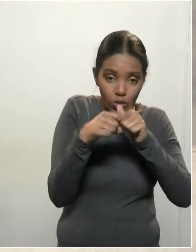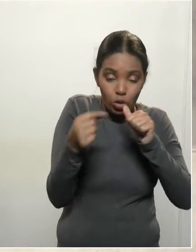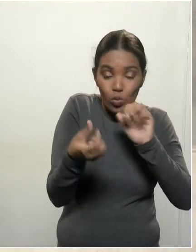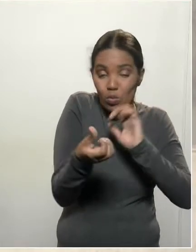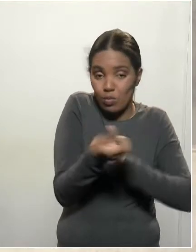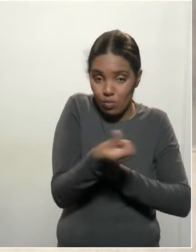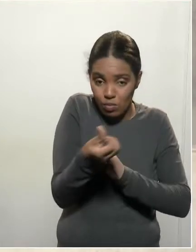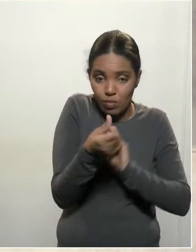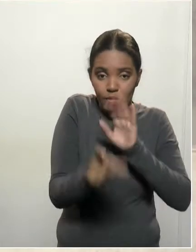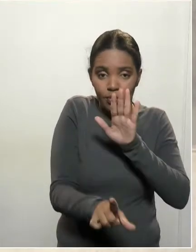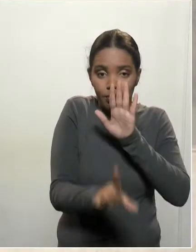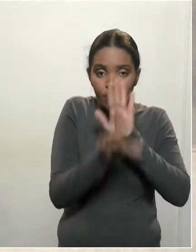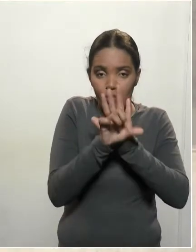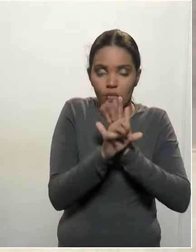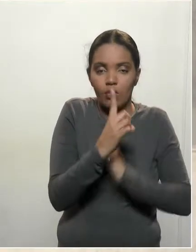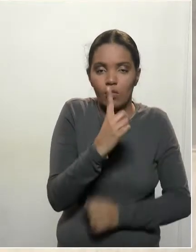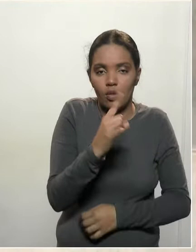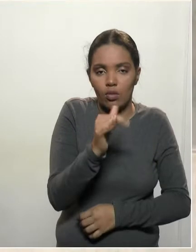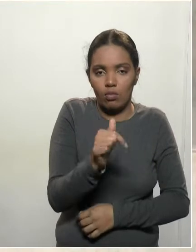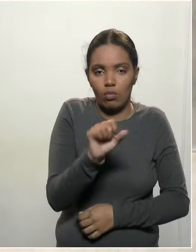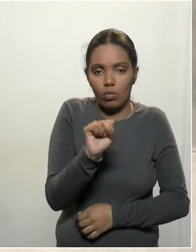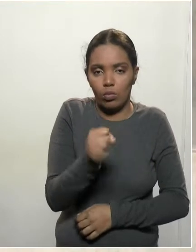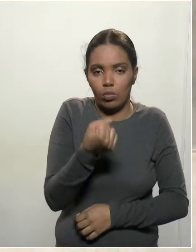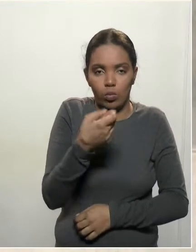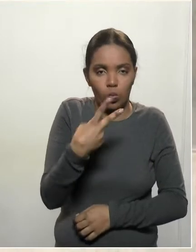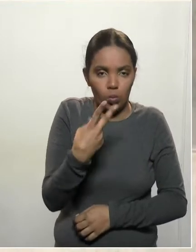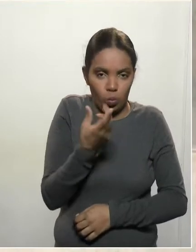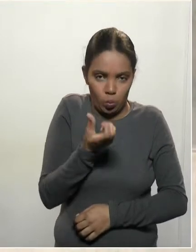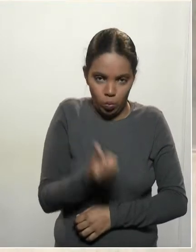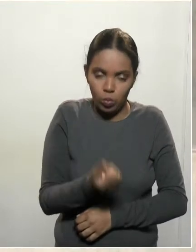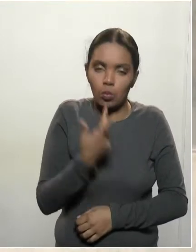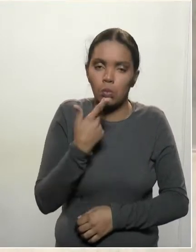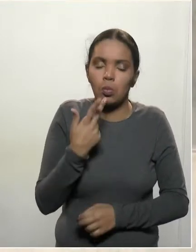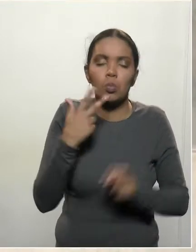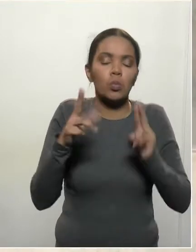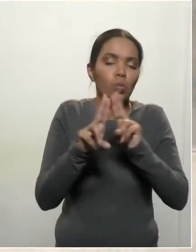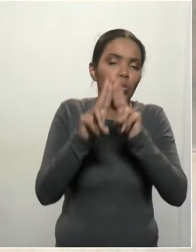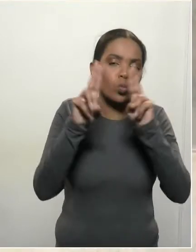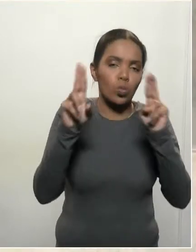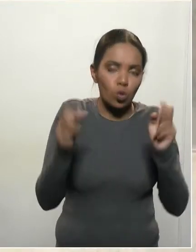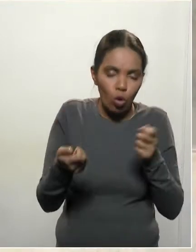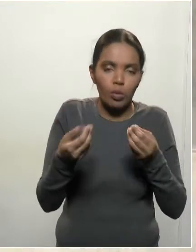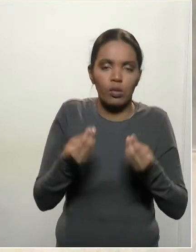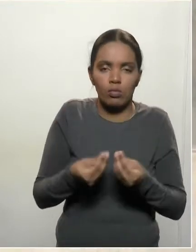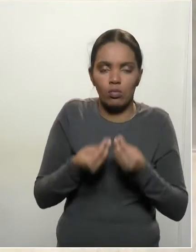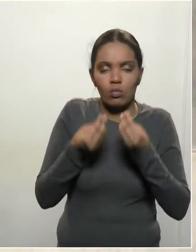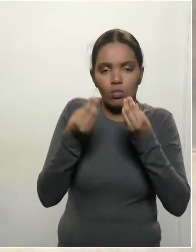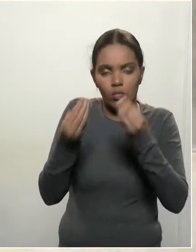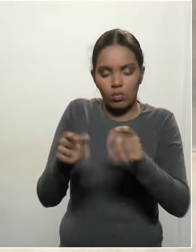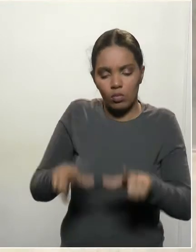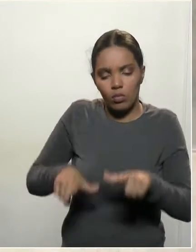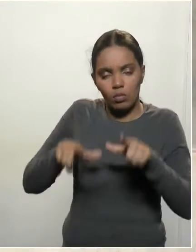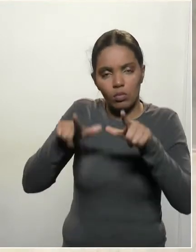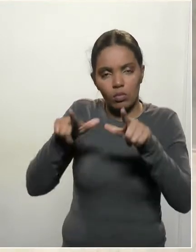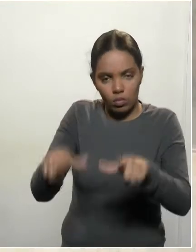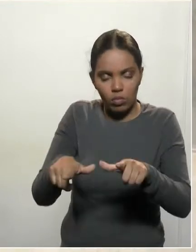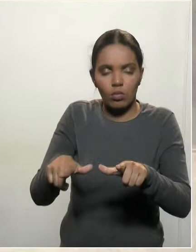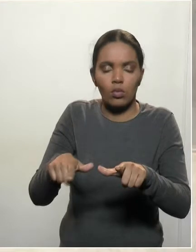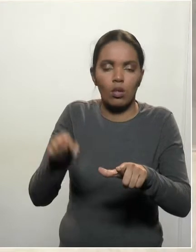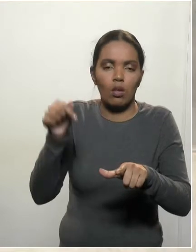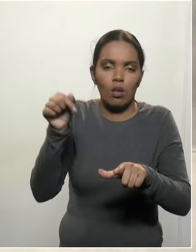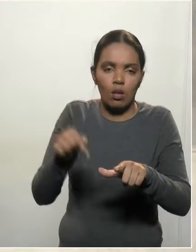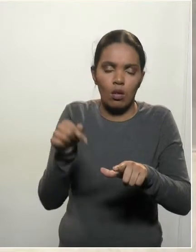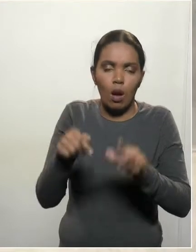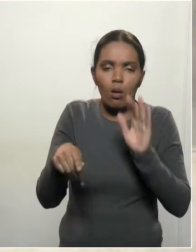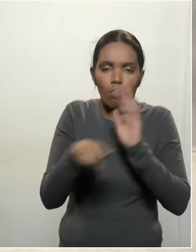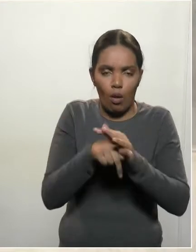6º da lei 17.826, que dispõe sobre a concessão e a manutenção do título de utilidade pública a entidades